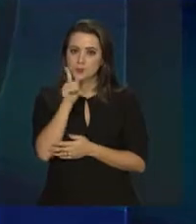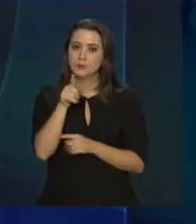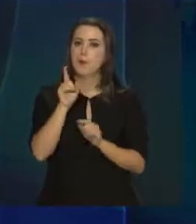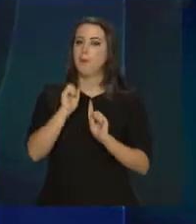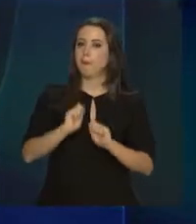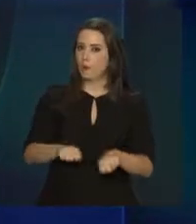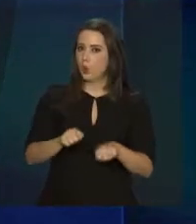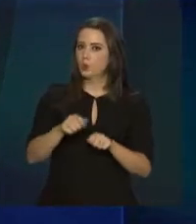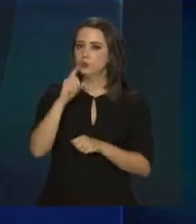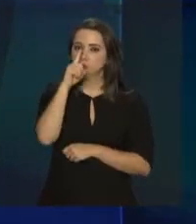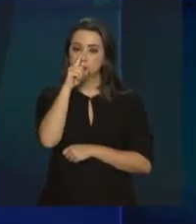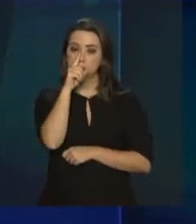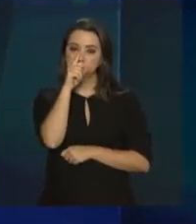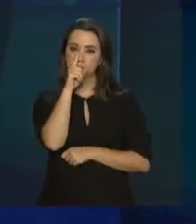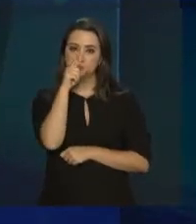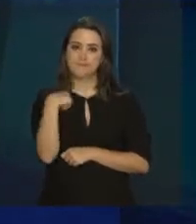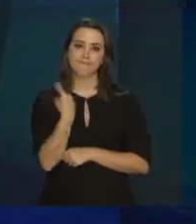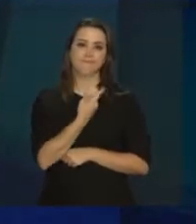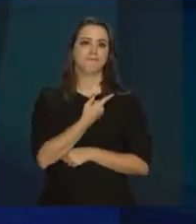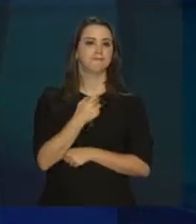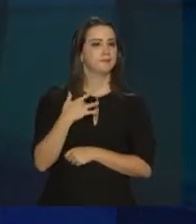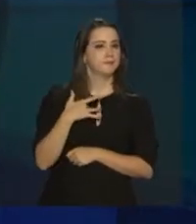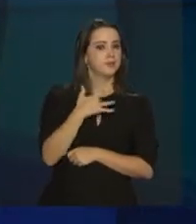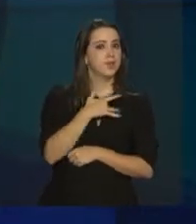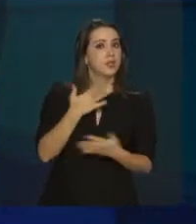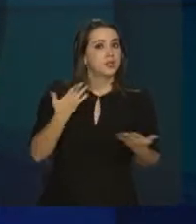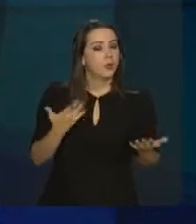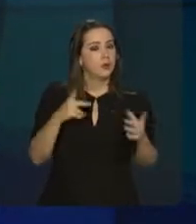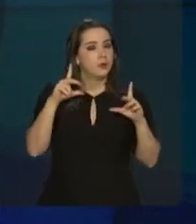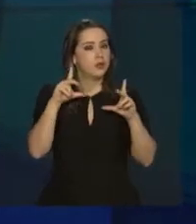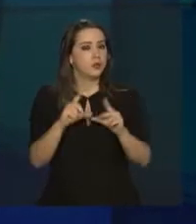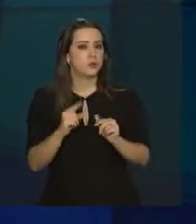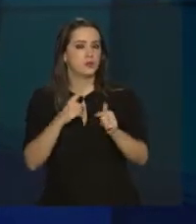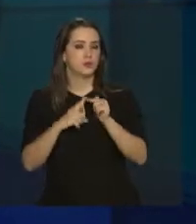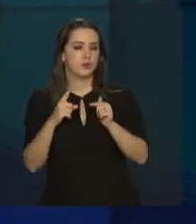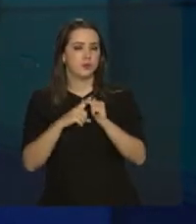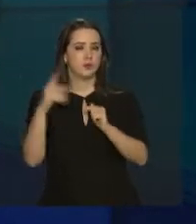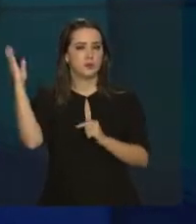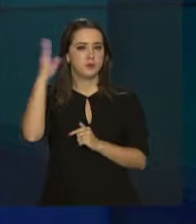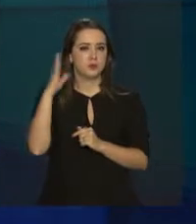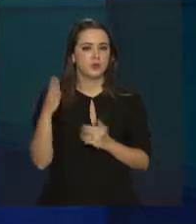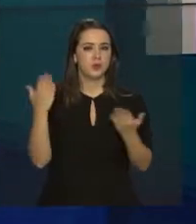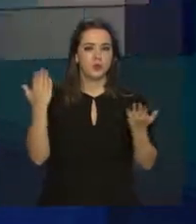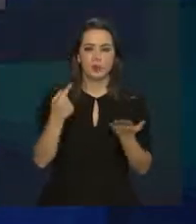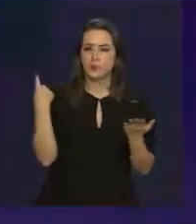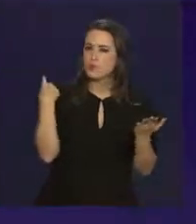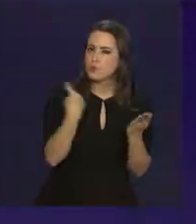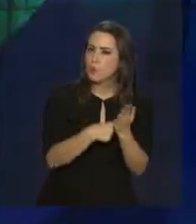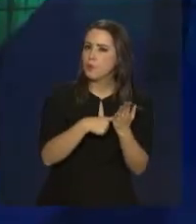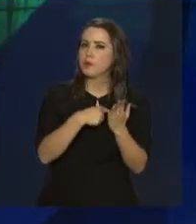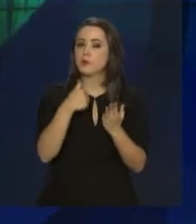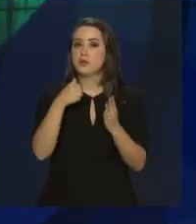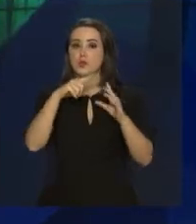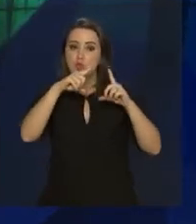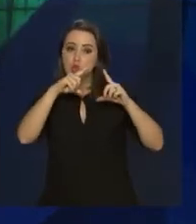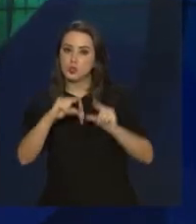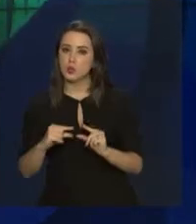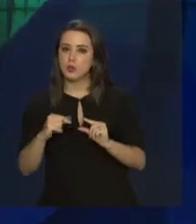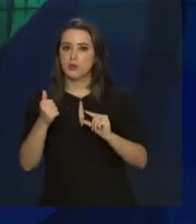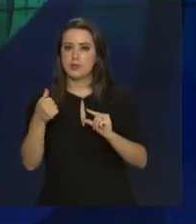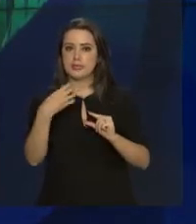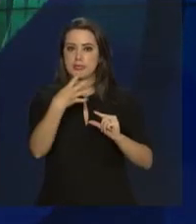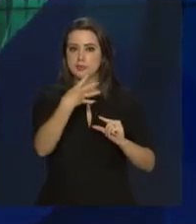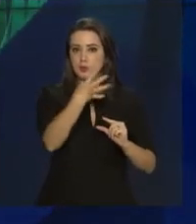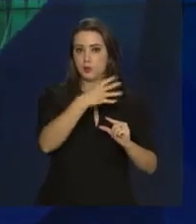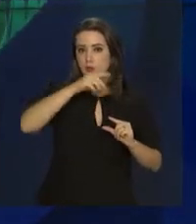saúde para diminuir o problema o brasil assumiu hoje o compromisso de reduzir 144 mil toneladas de açúcar